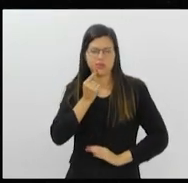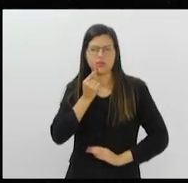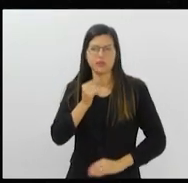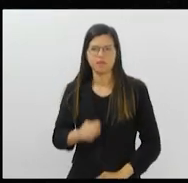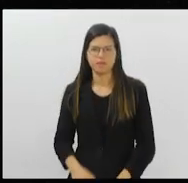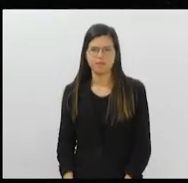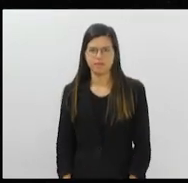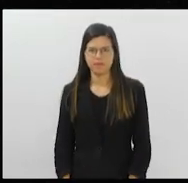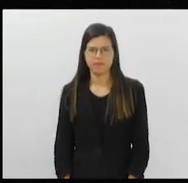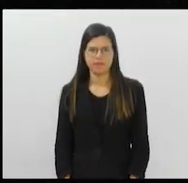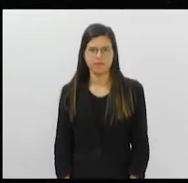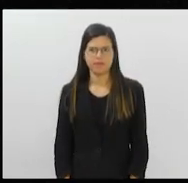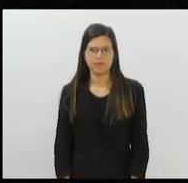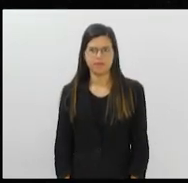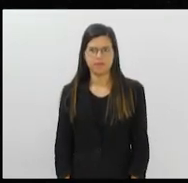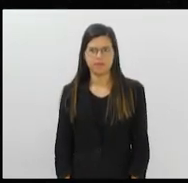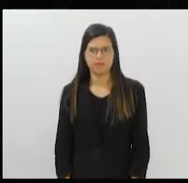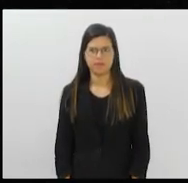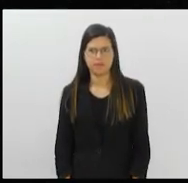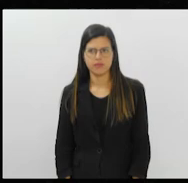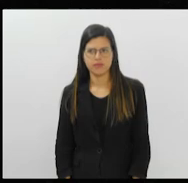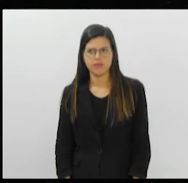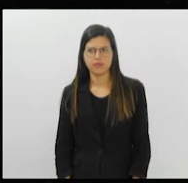deficientes auditivos.